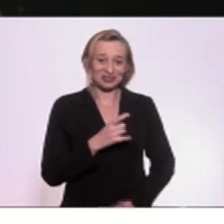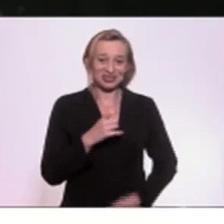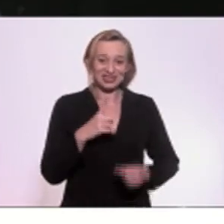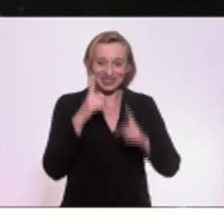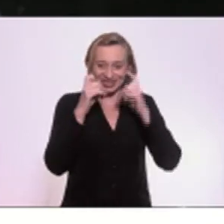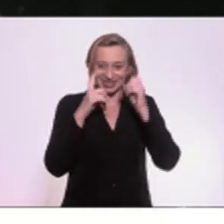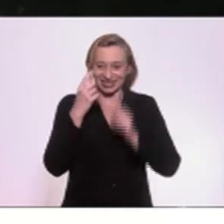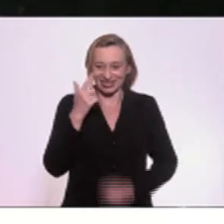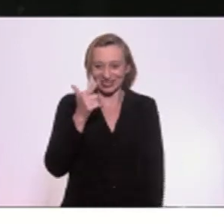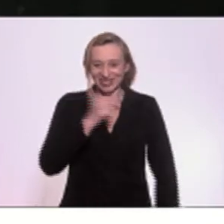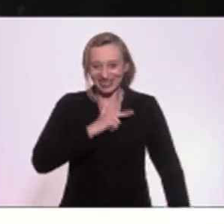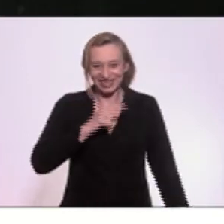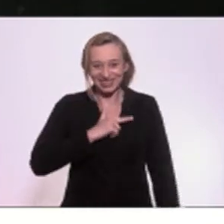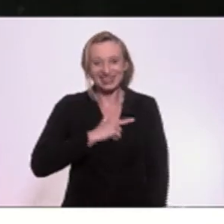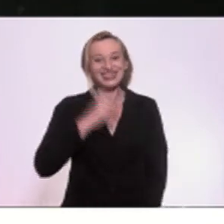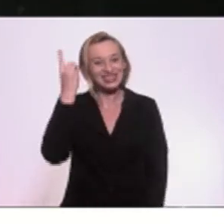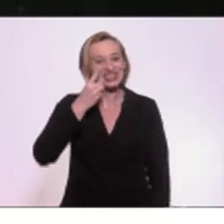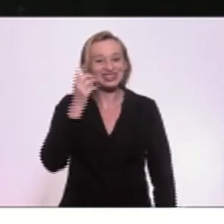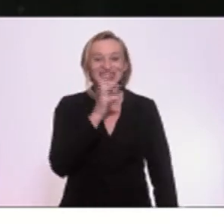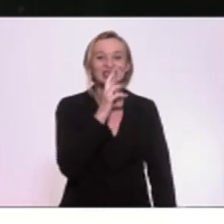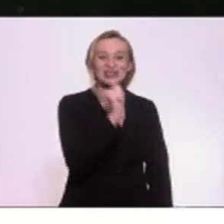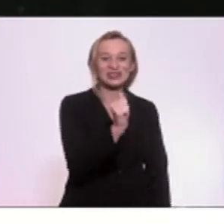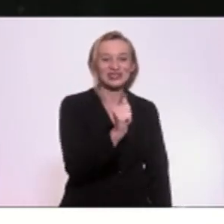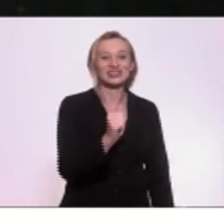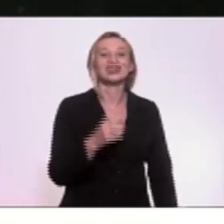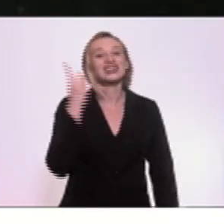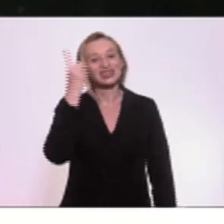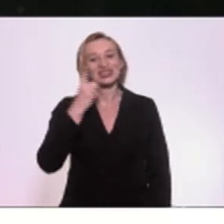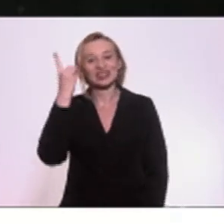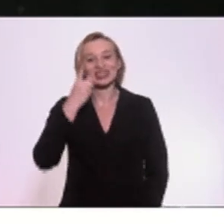Deputado Rodrigo Amorim. Deputado